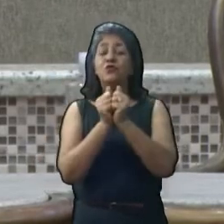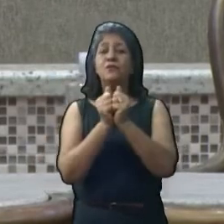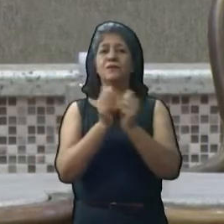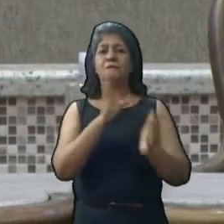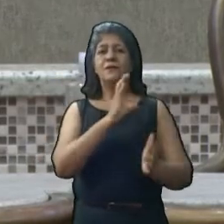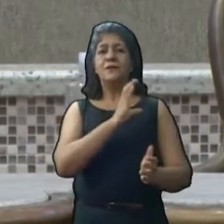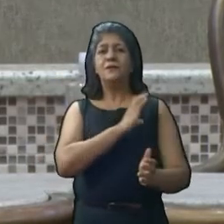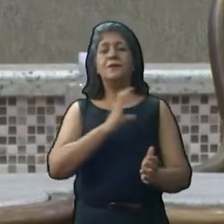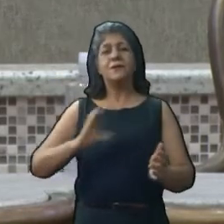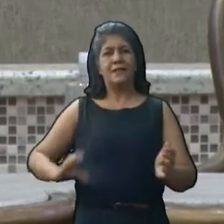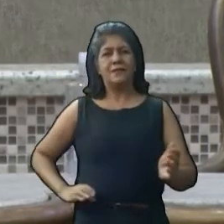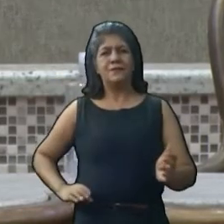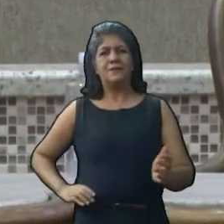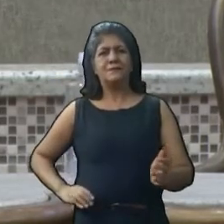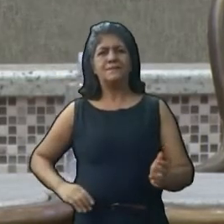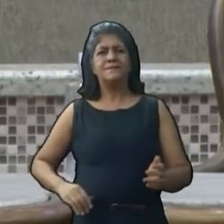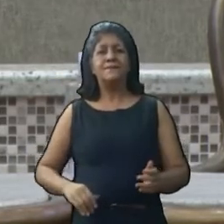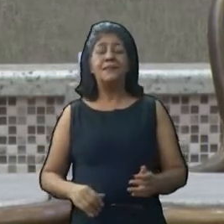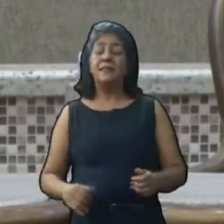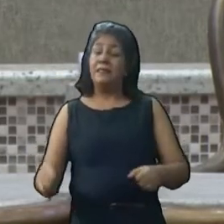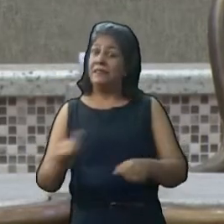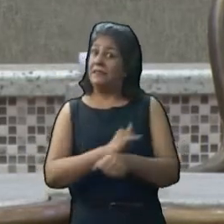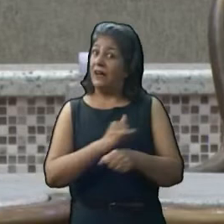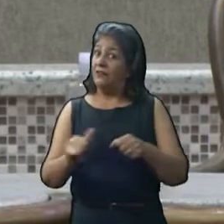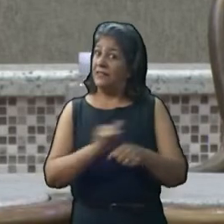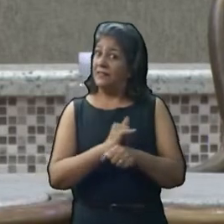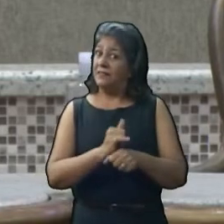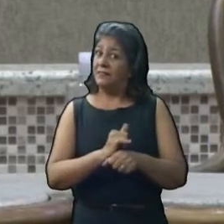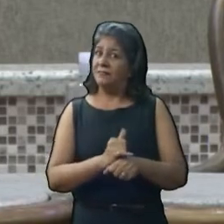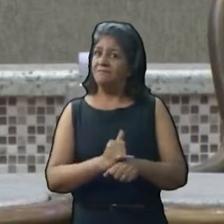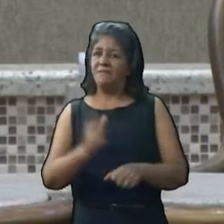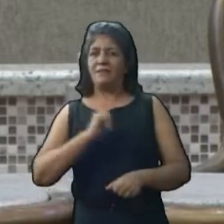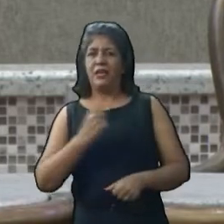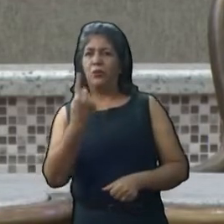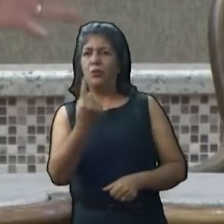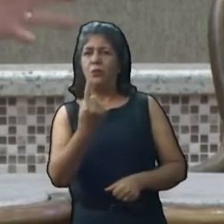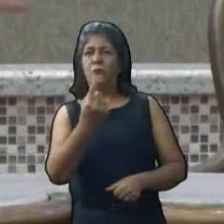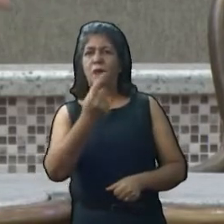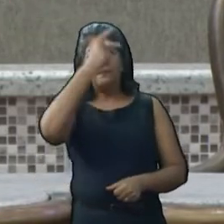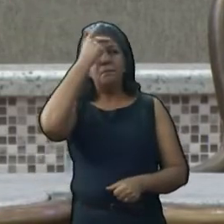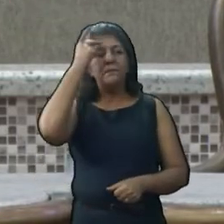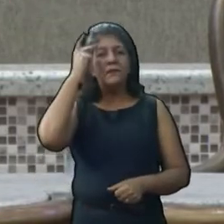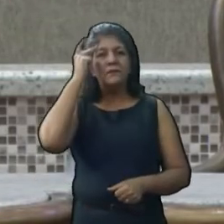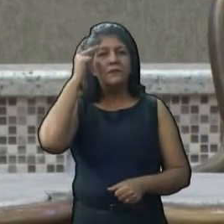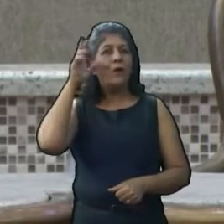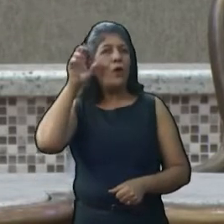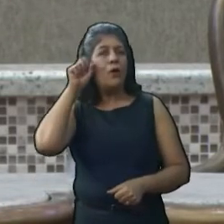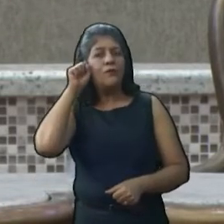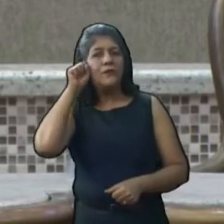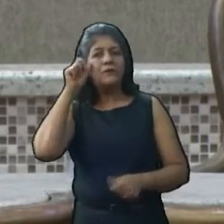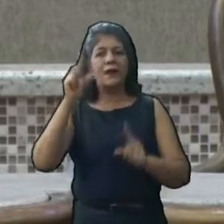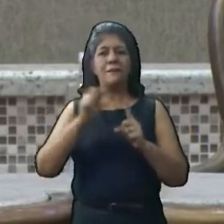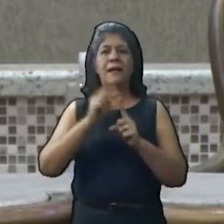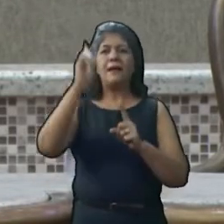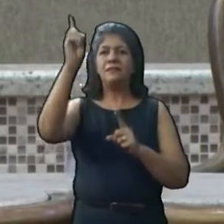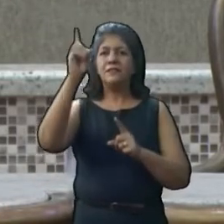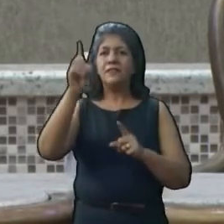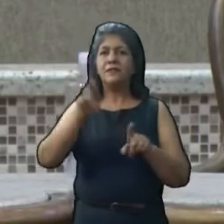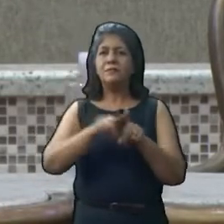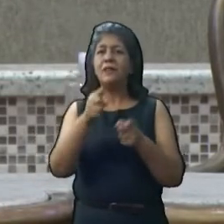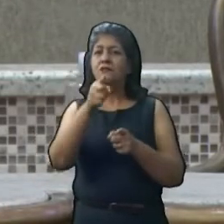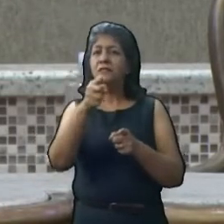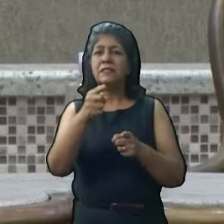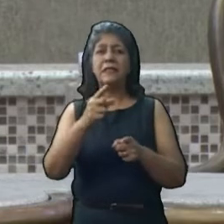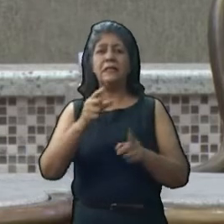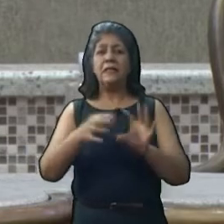você que talvez seja crente para quem frequenta uma igreja talvez você participa até dar 6 do senhor mas você